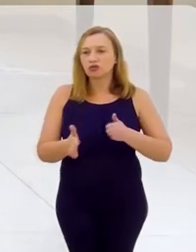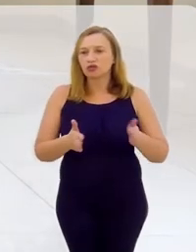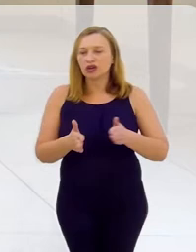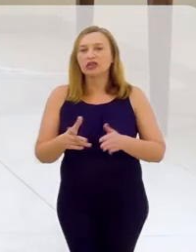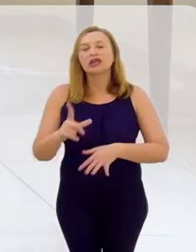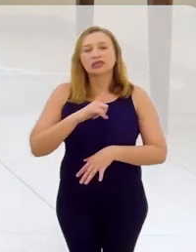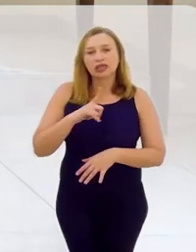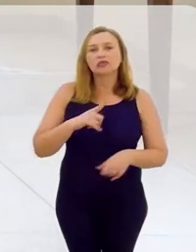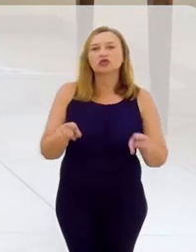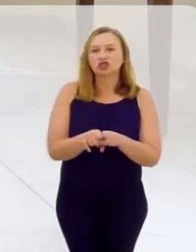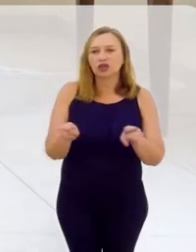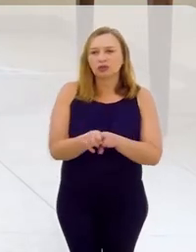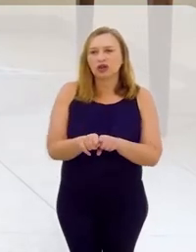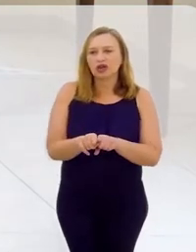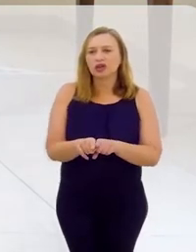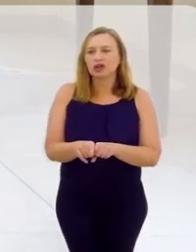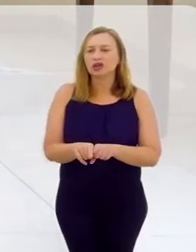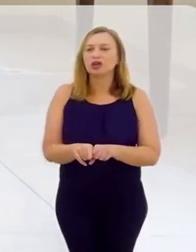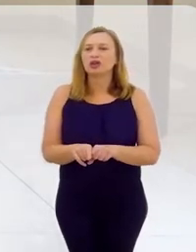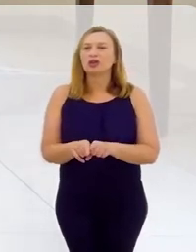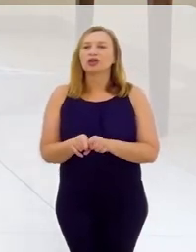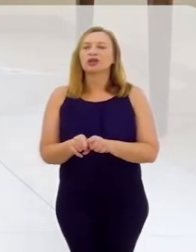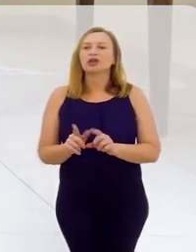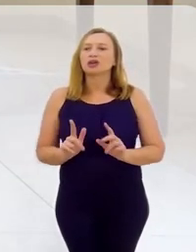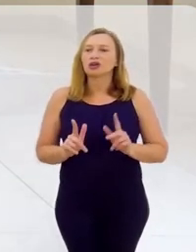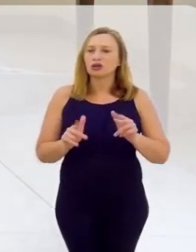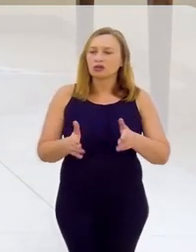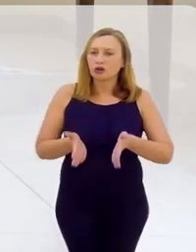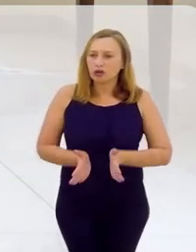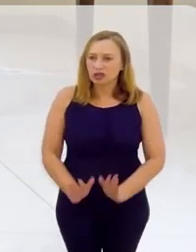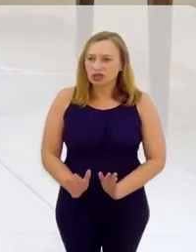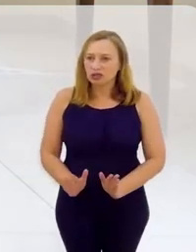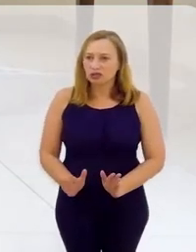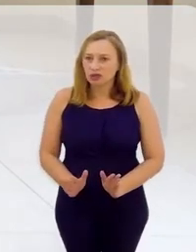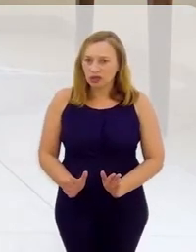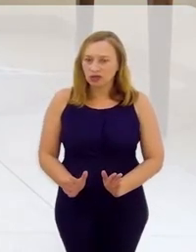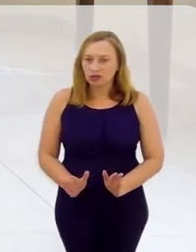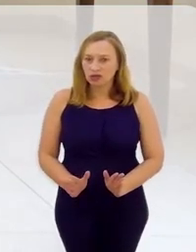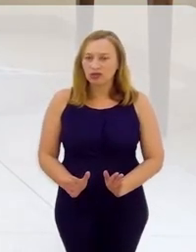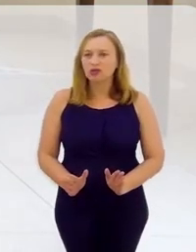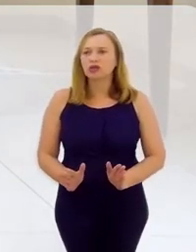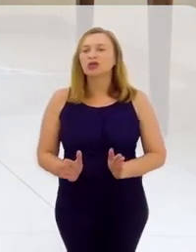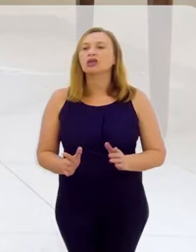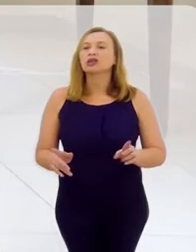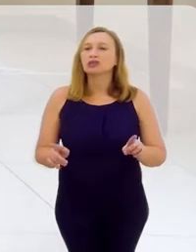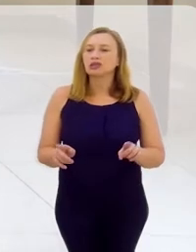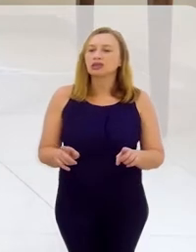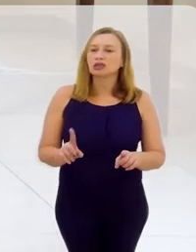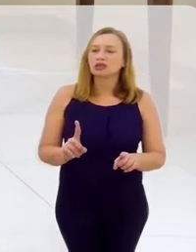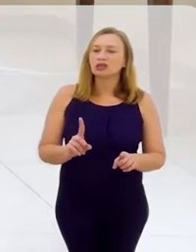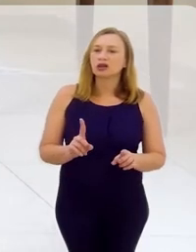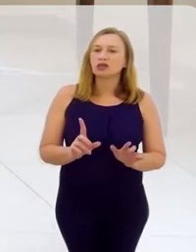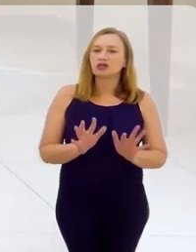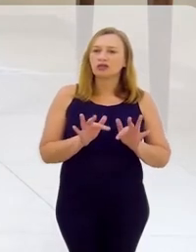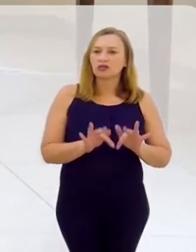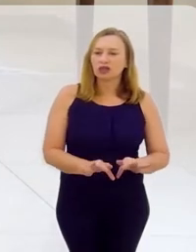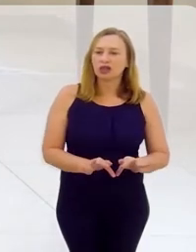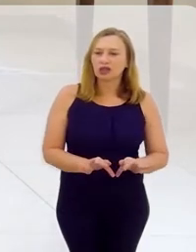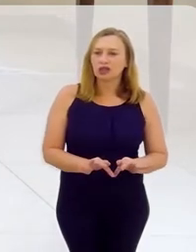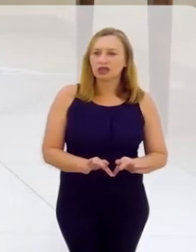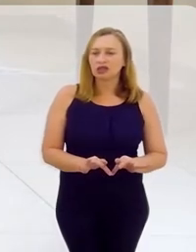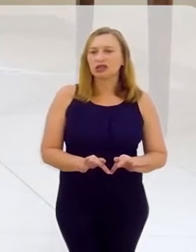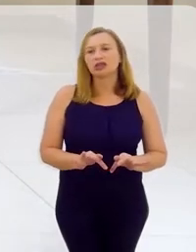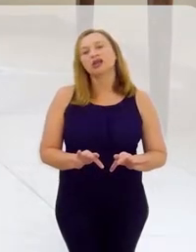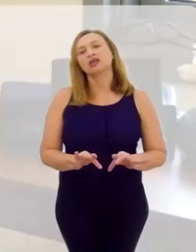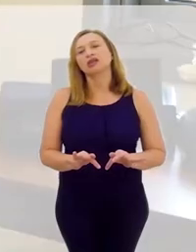ordenança. E nós temos ainda uma questão, da mesma forma que o nascimento, que a vida não começa no nascimento, ela também não